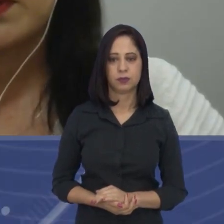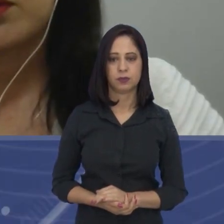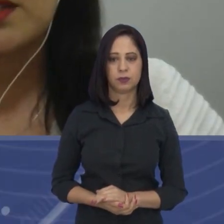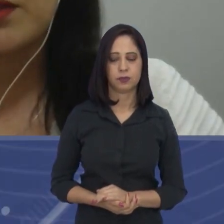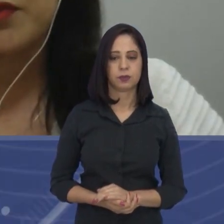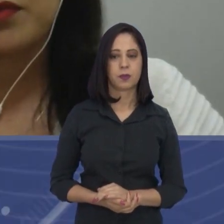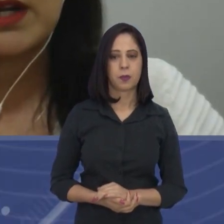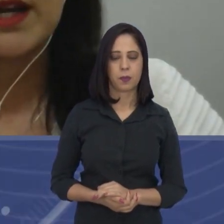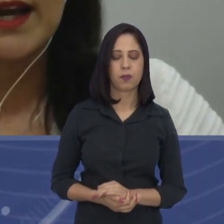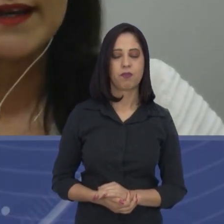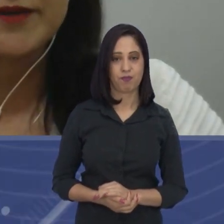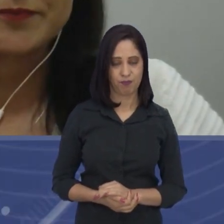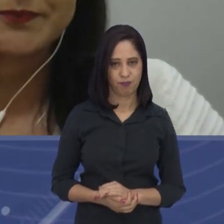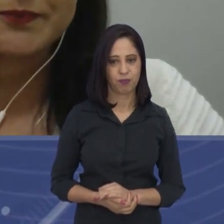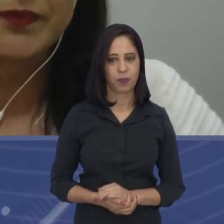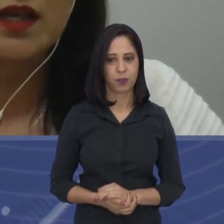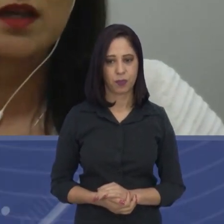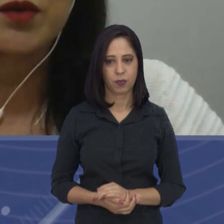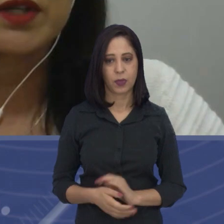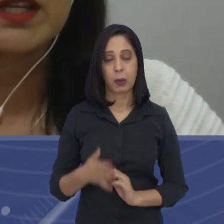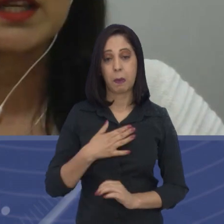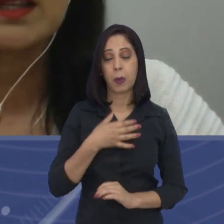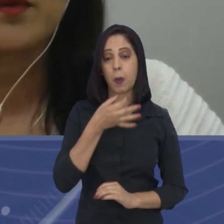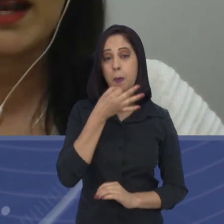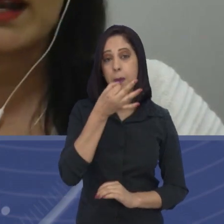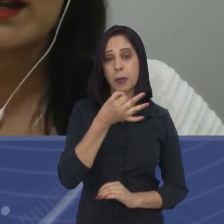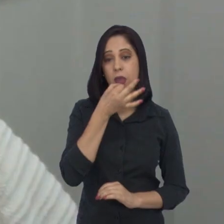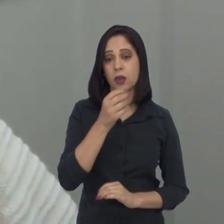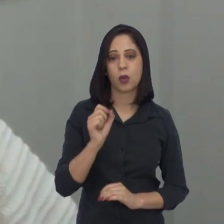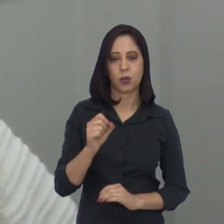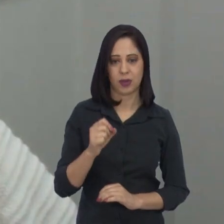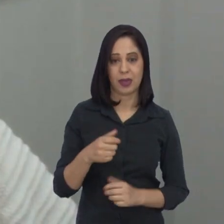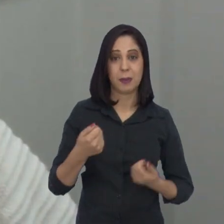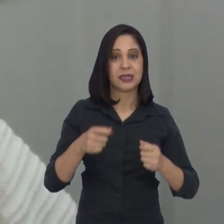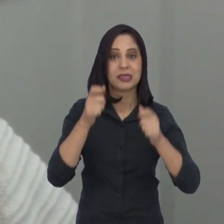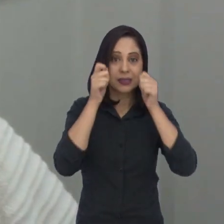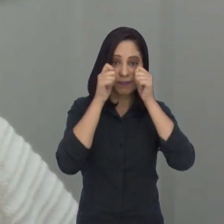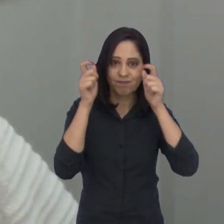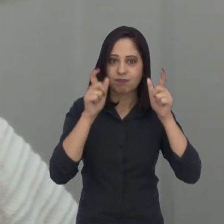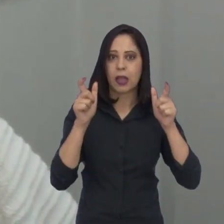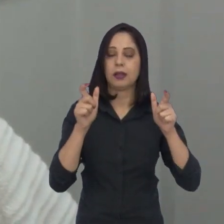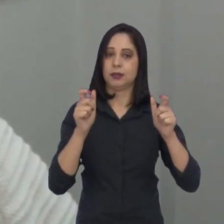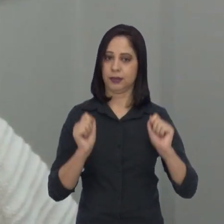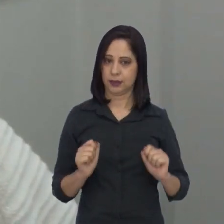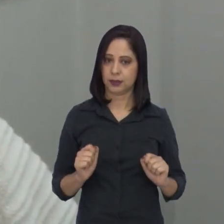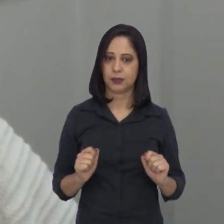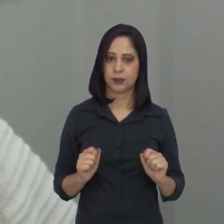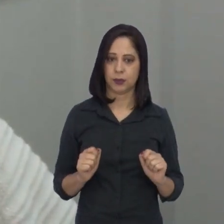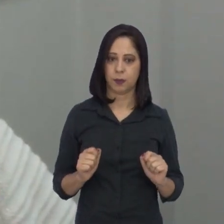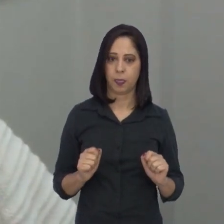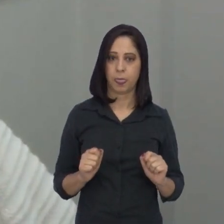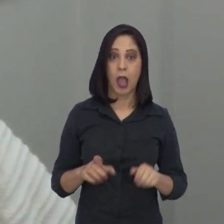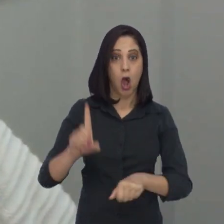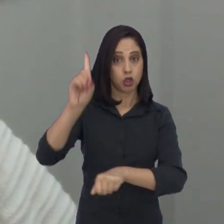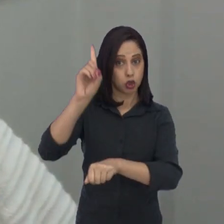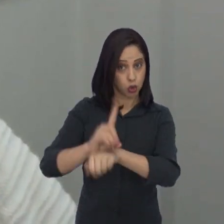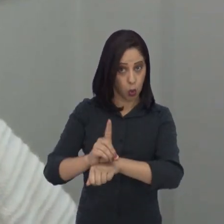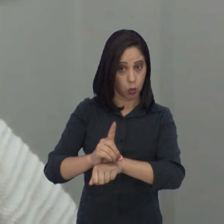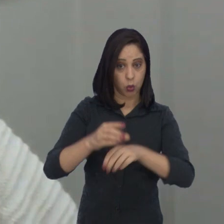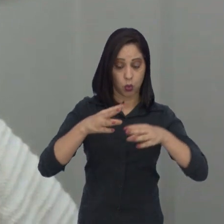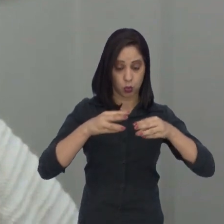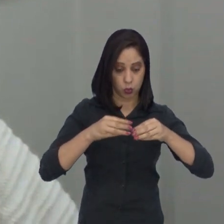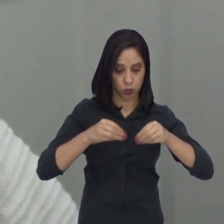Sobre a especulação imobiliária, eu queria dar um alerta aqui para os loteadores, que